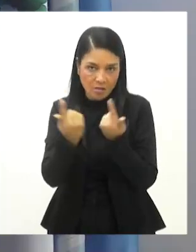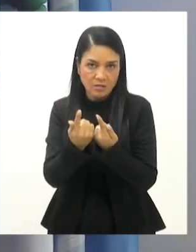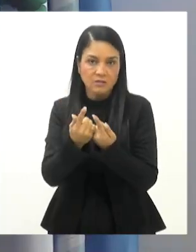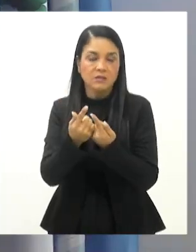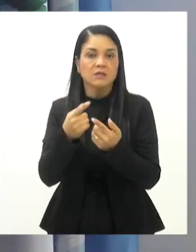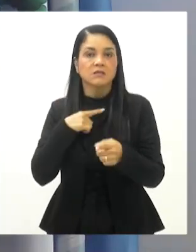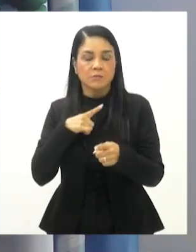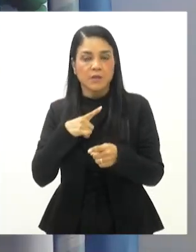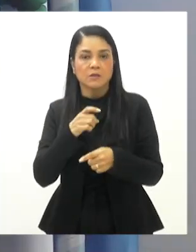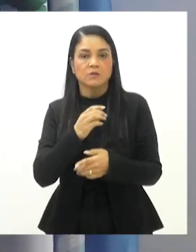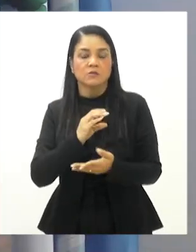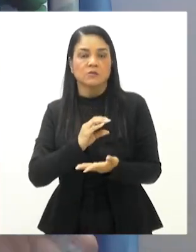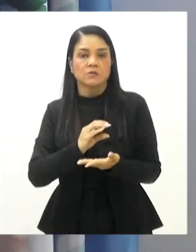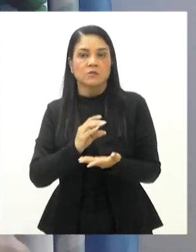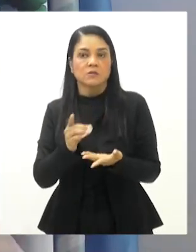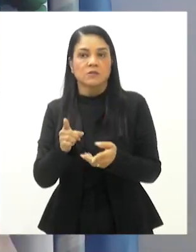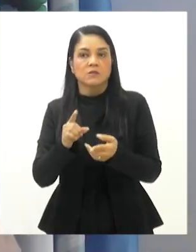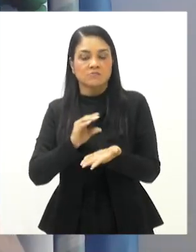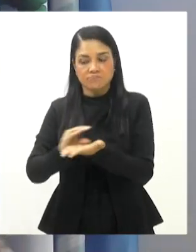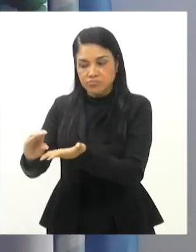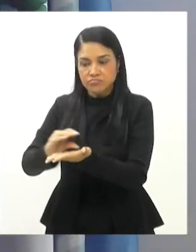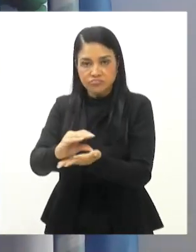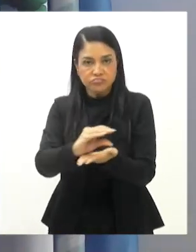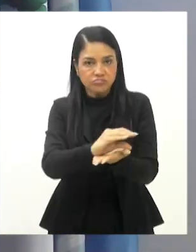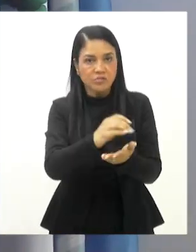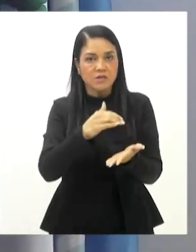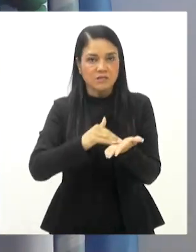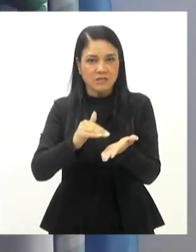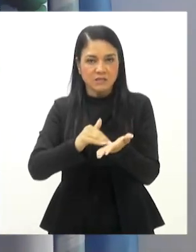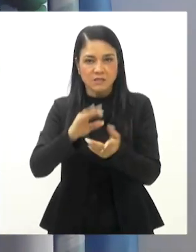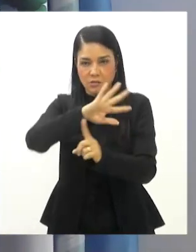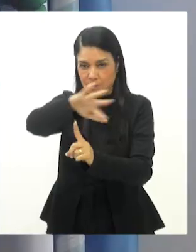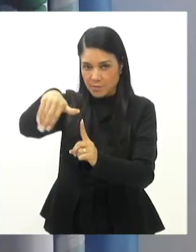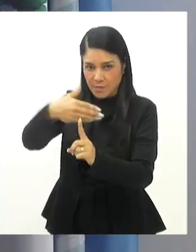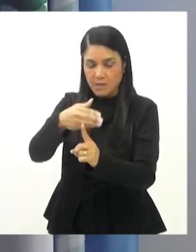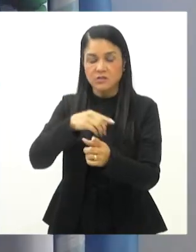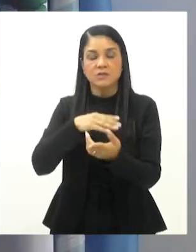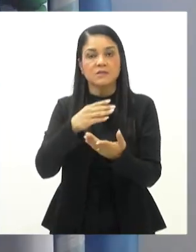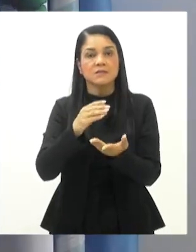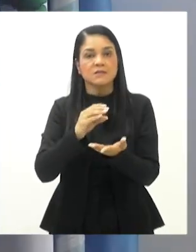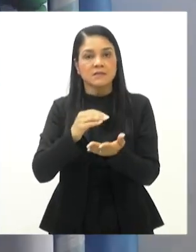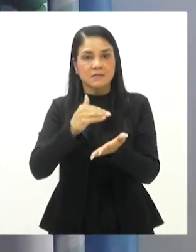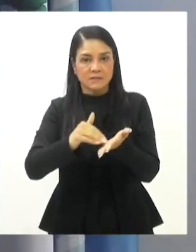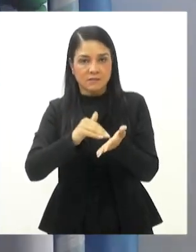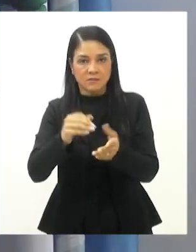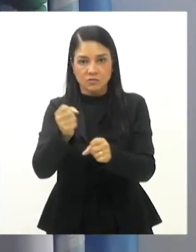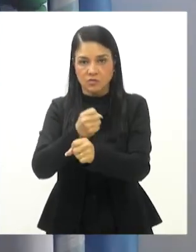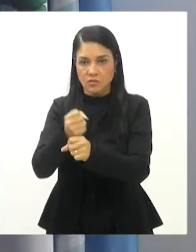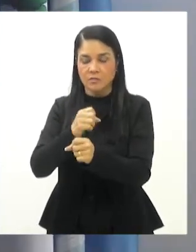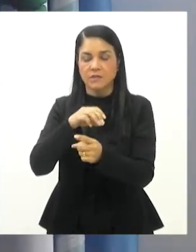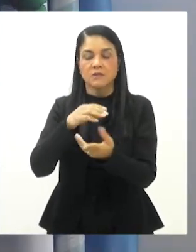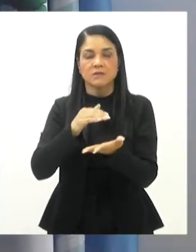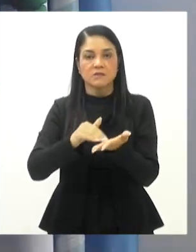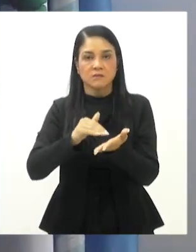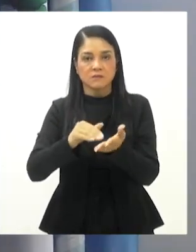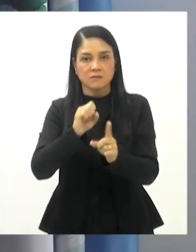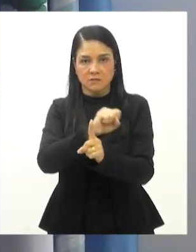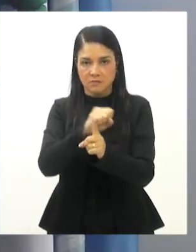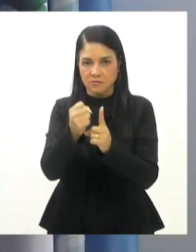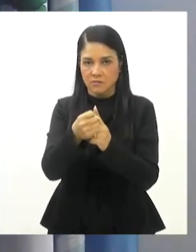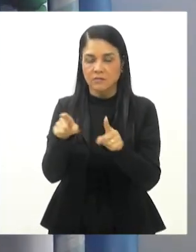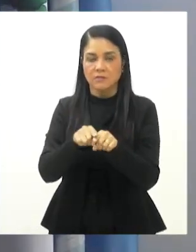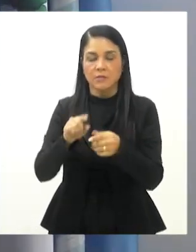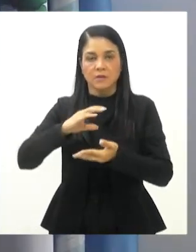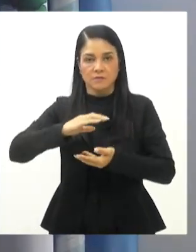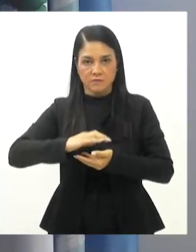foram destinados para essas secretarias, sobretudo a Secretaria de Meio Ambiente, a Secretaria de Obras, a Secretaria de Assistência Social e a Defesa Civil